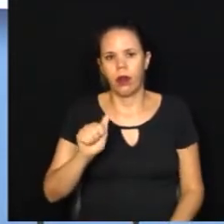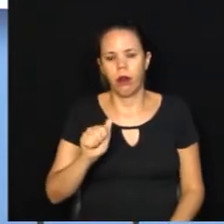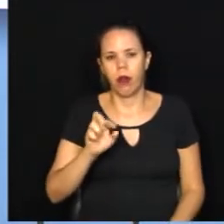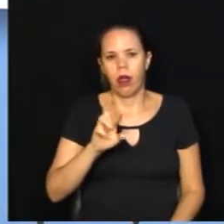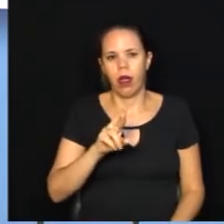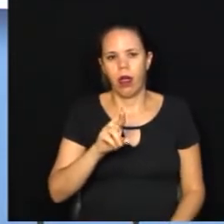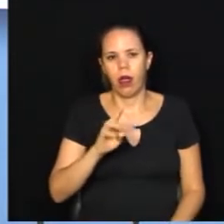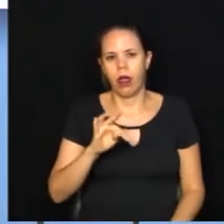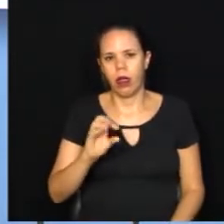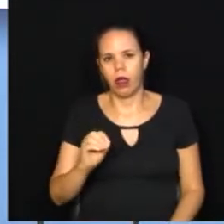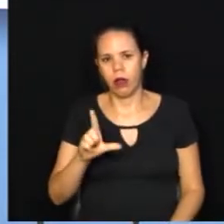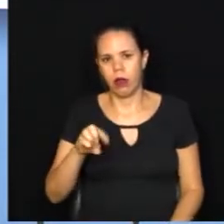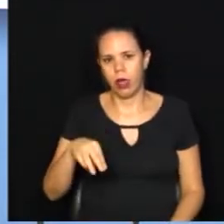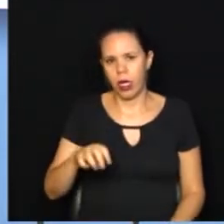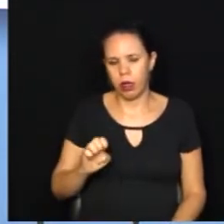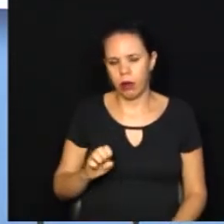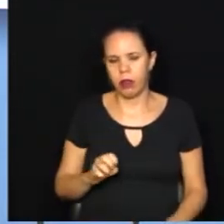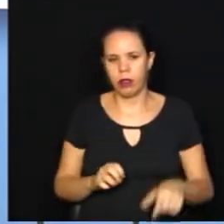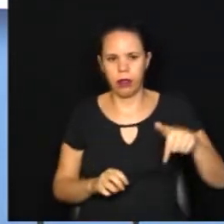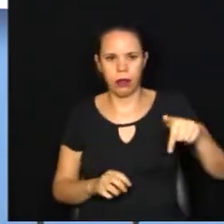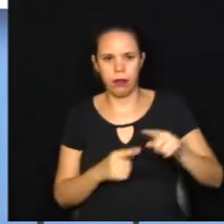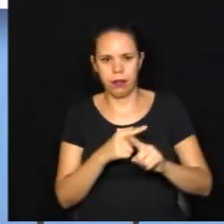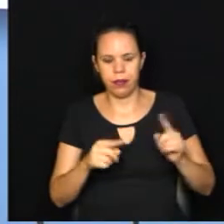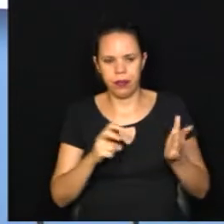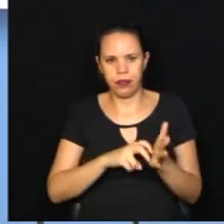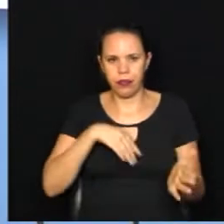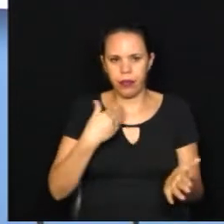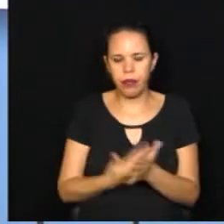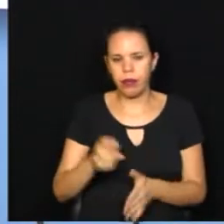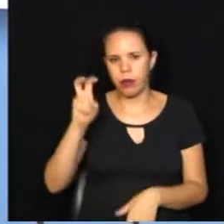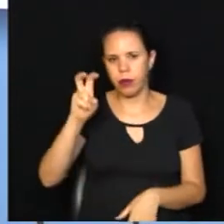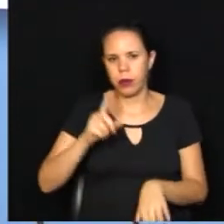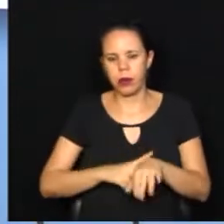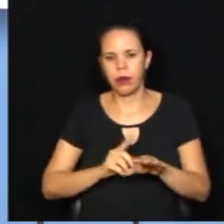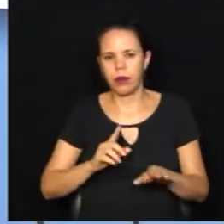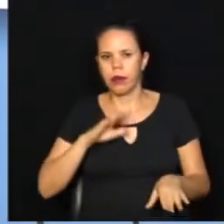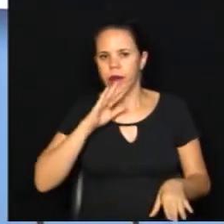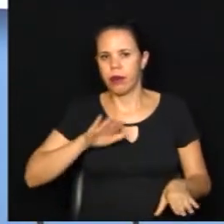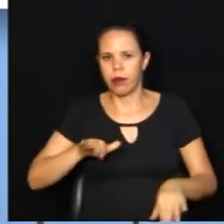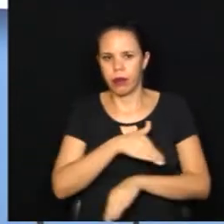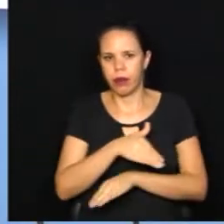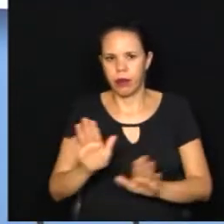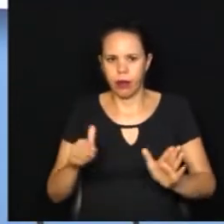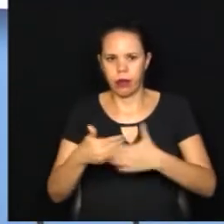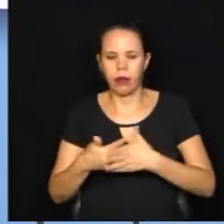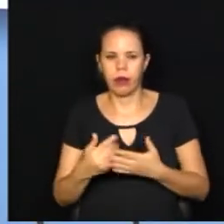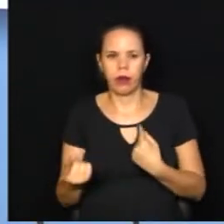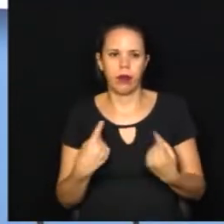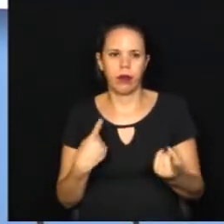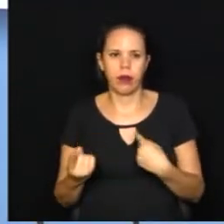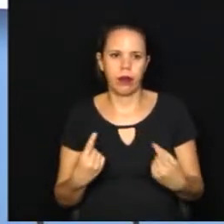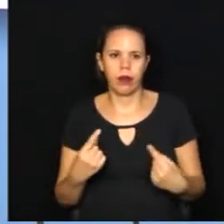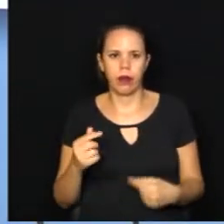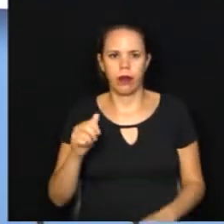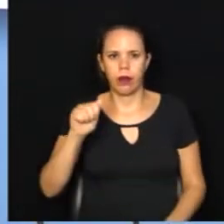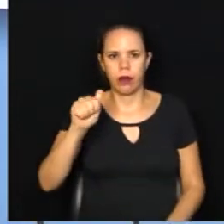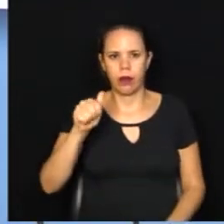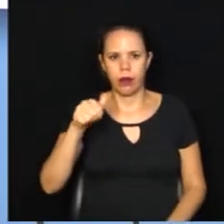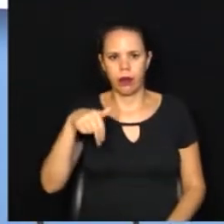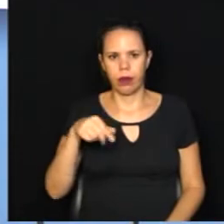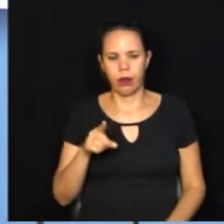confirmados, Taquaral, 56 e Cambuí com 55. E nesses bairros também, todos eles